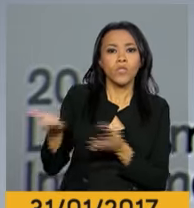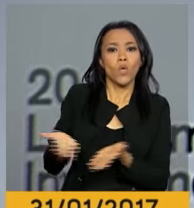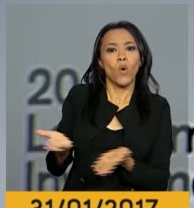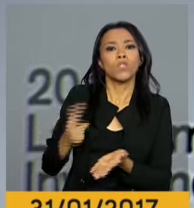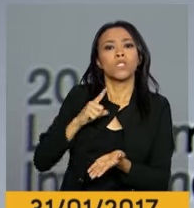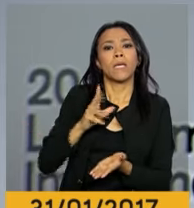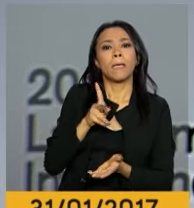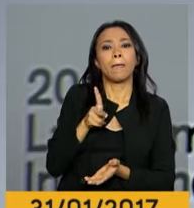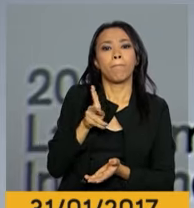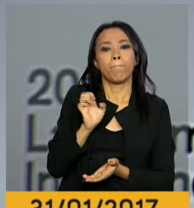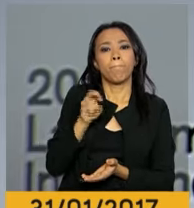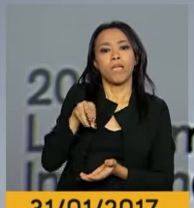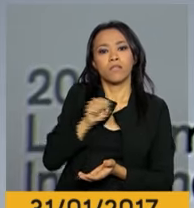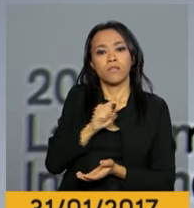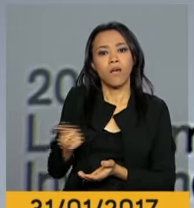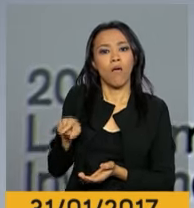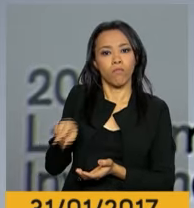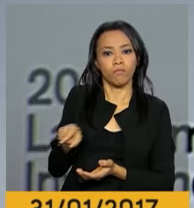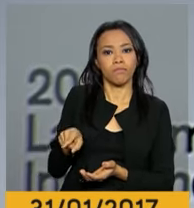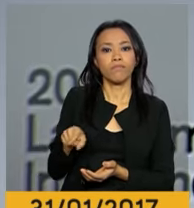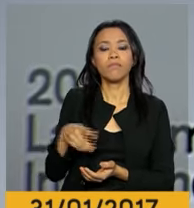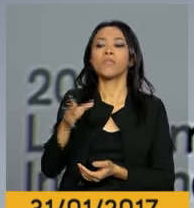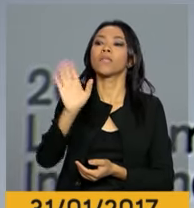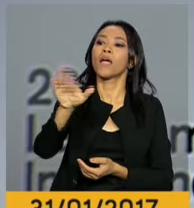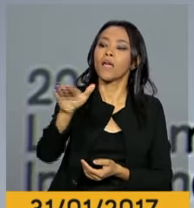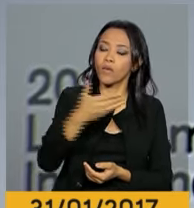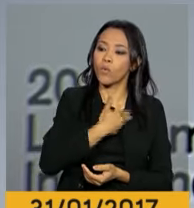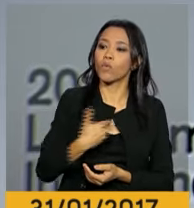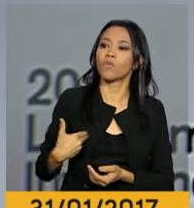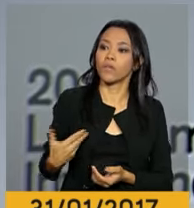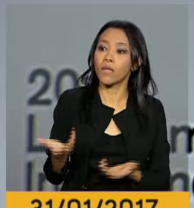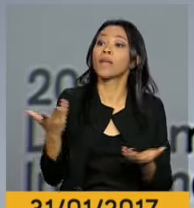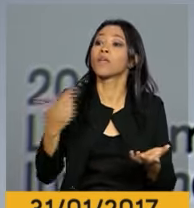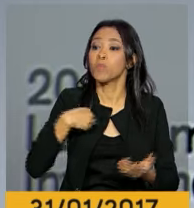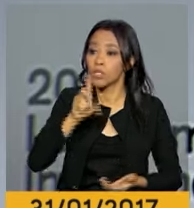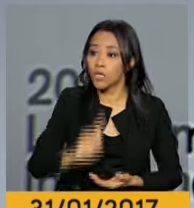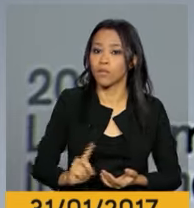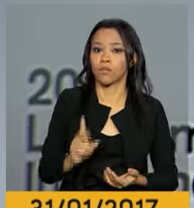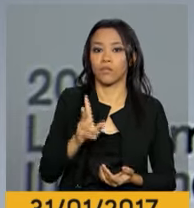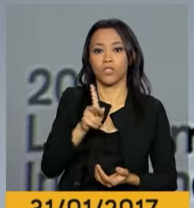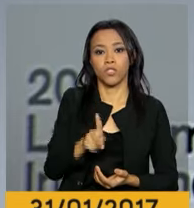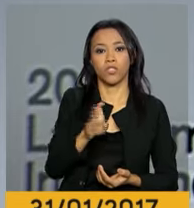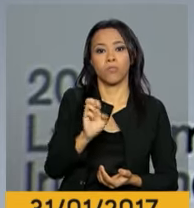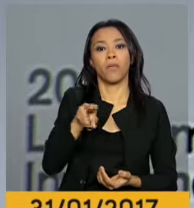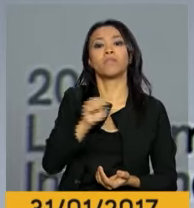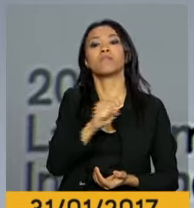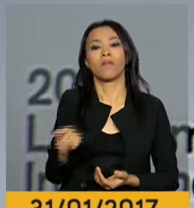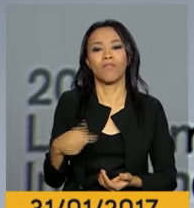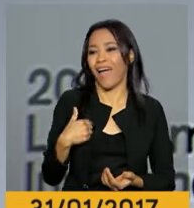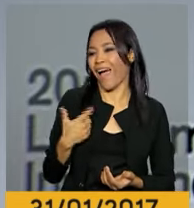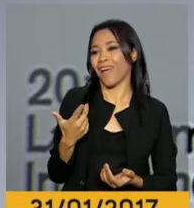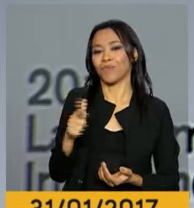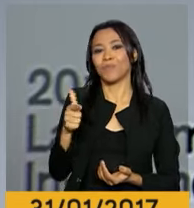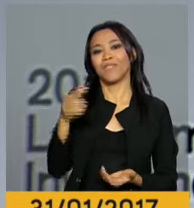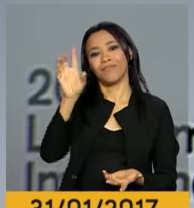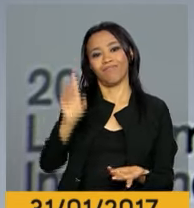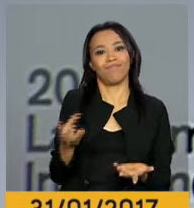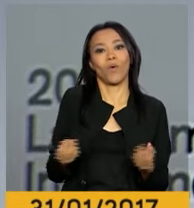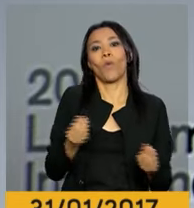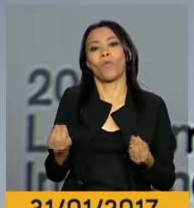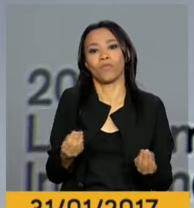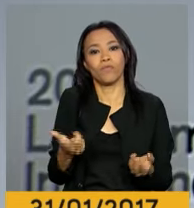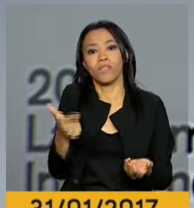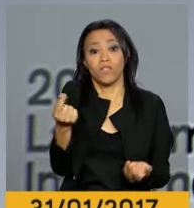pensões e que começam a bater nos cofres públicos nas portas do poder público e não tem como receber as suas